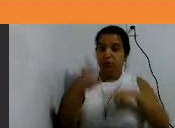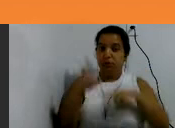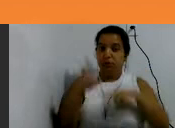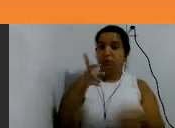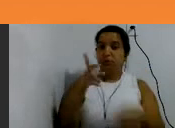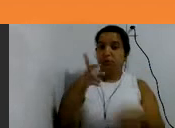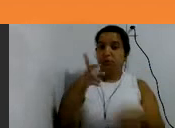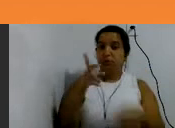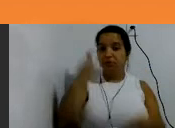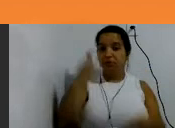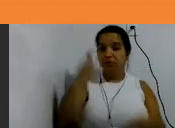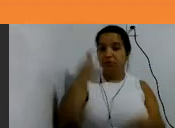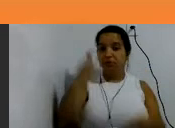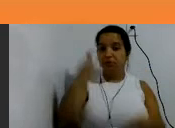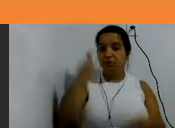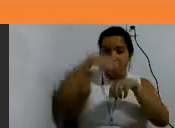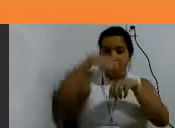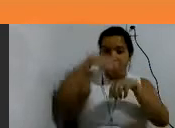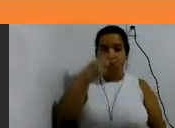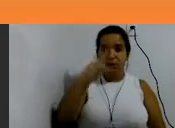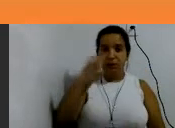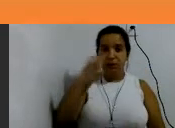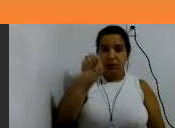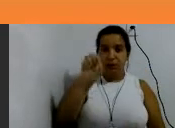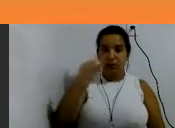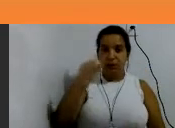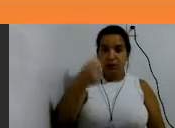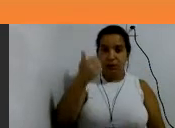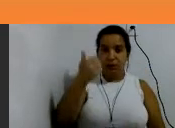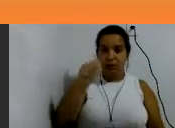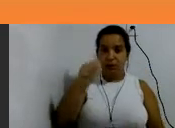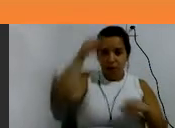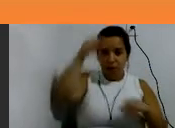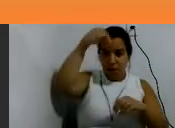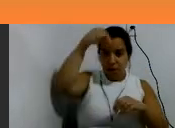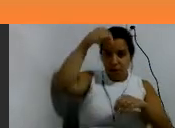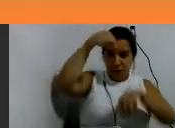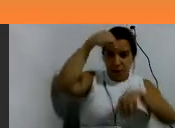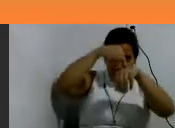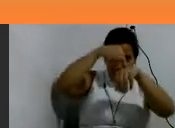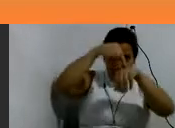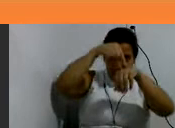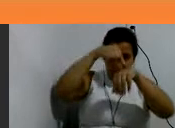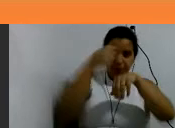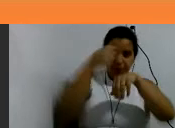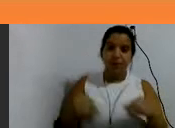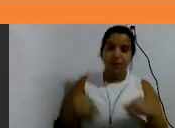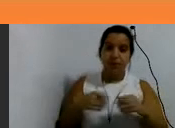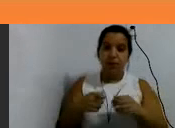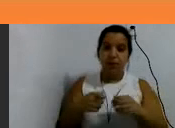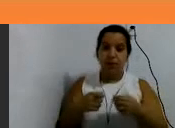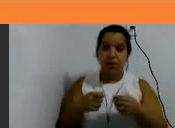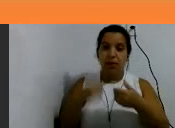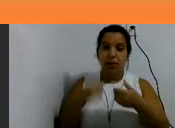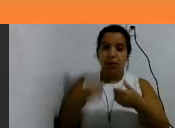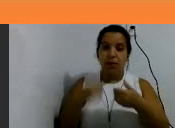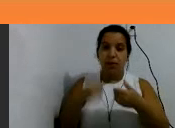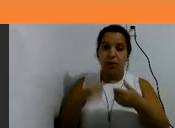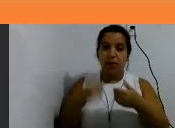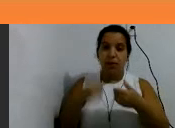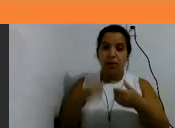espessa. Então, é esse aqui que a gente faz uma estrutura circular, por isso que a gente chama de gota espessa, e a gente concentra